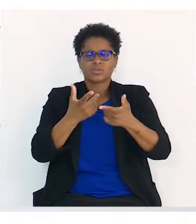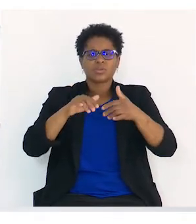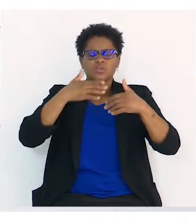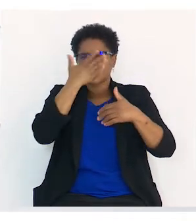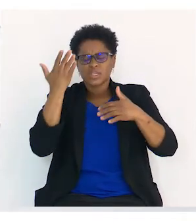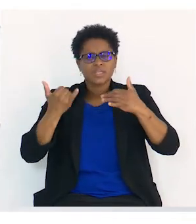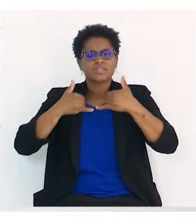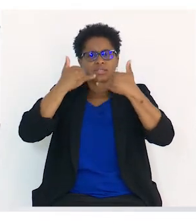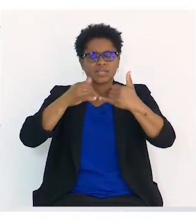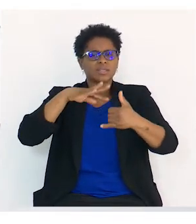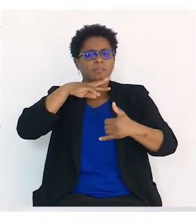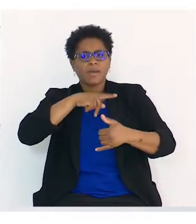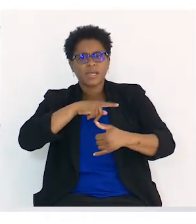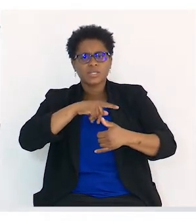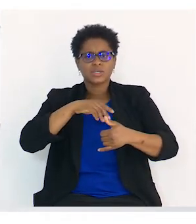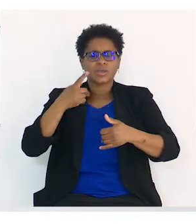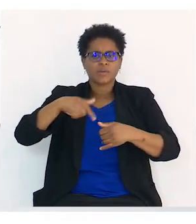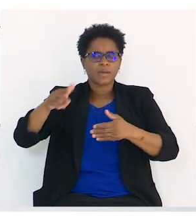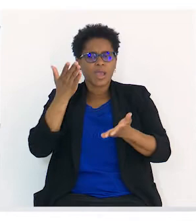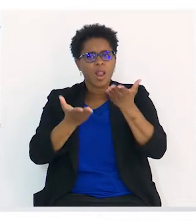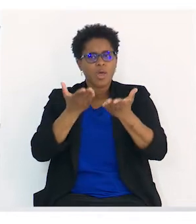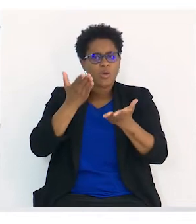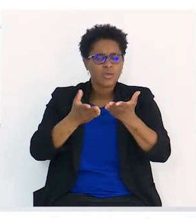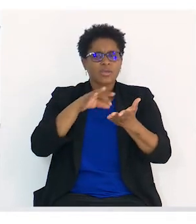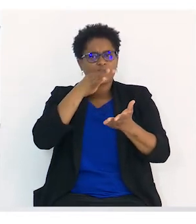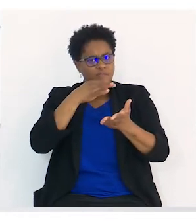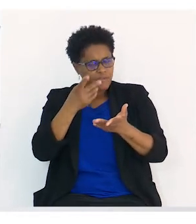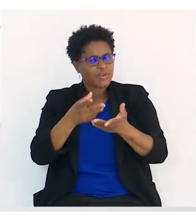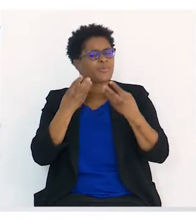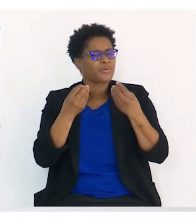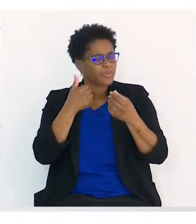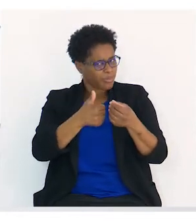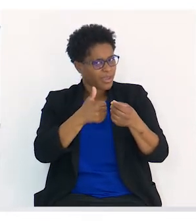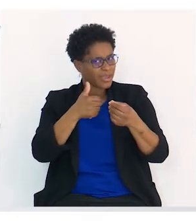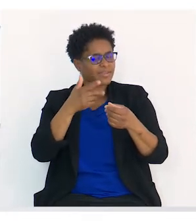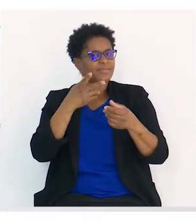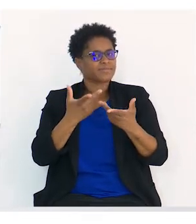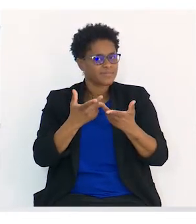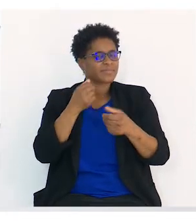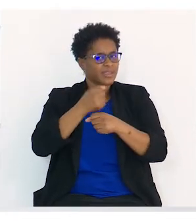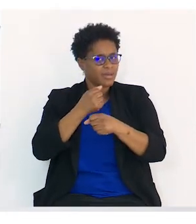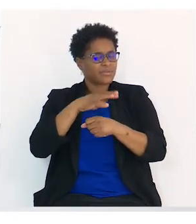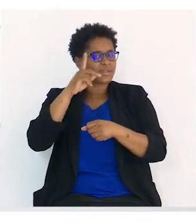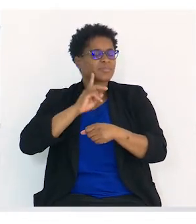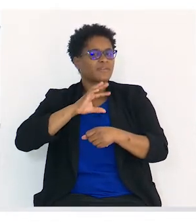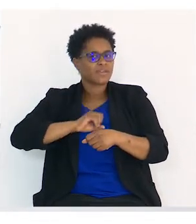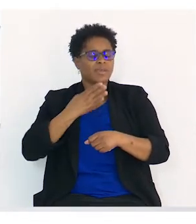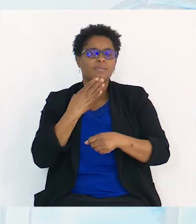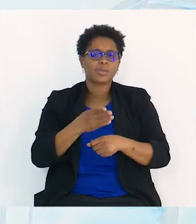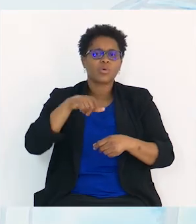a mãe foi à loja, gabou muito a habilidade da filha e pediu outra pedra de linho para ela